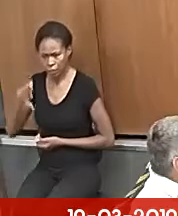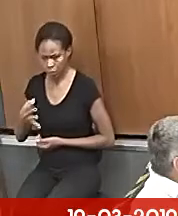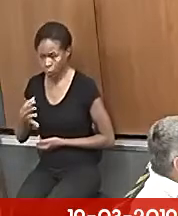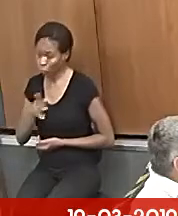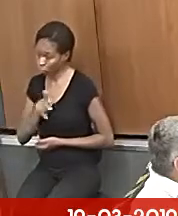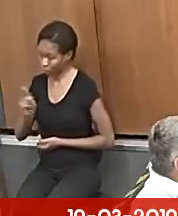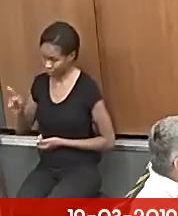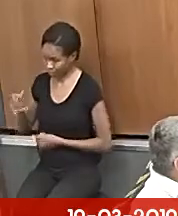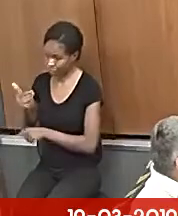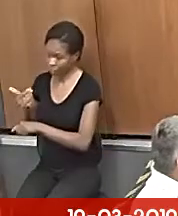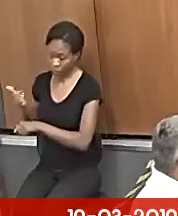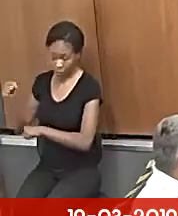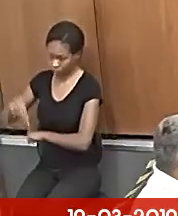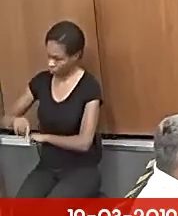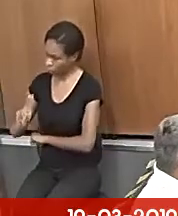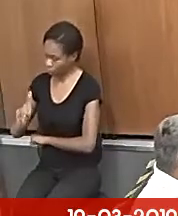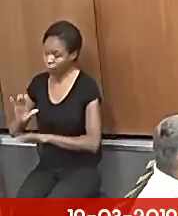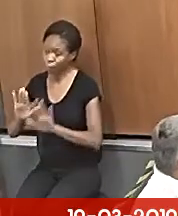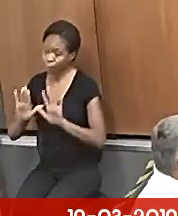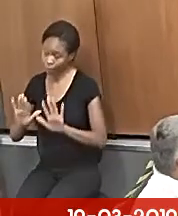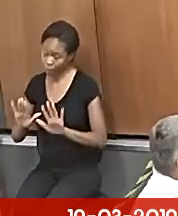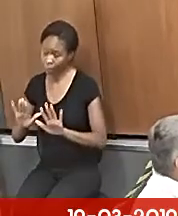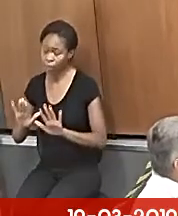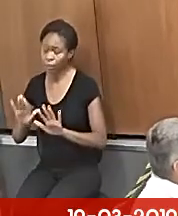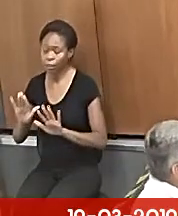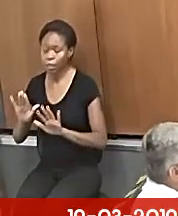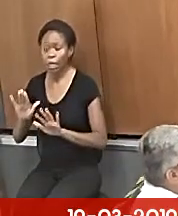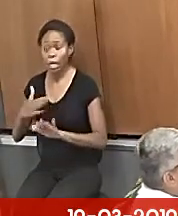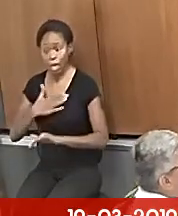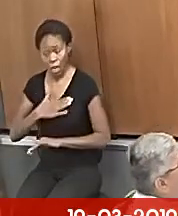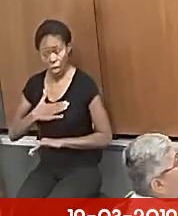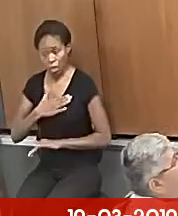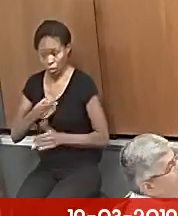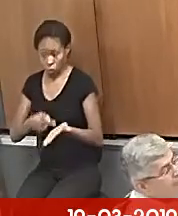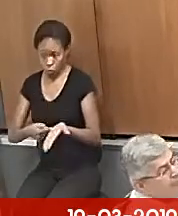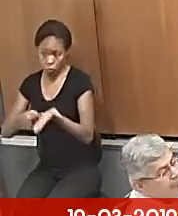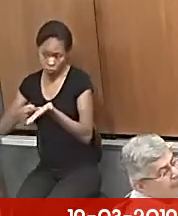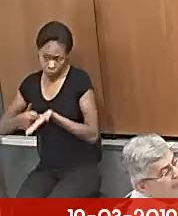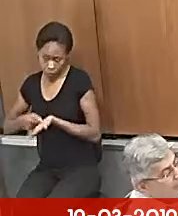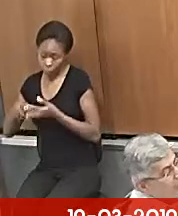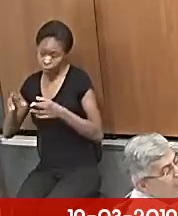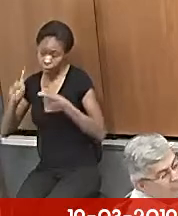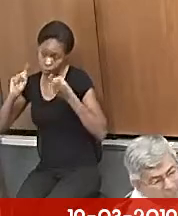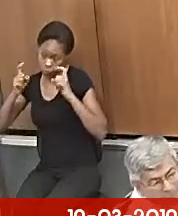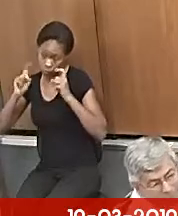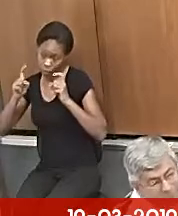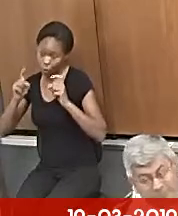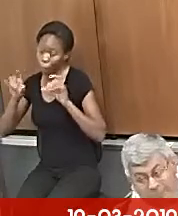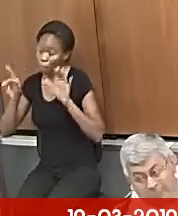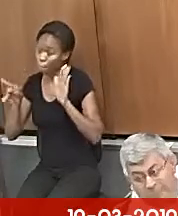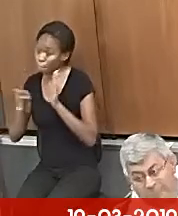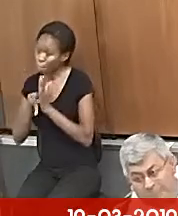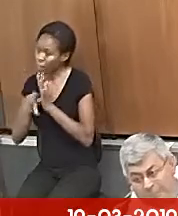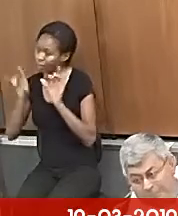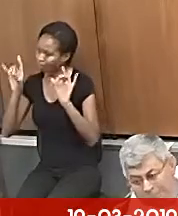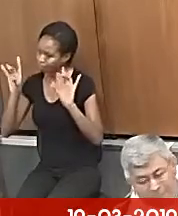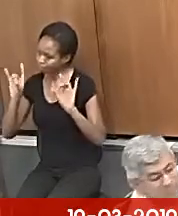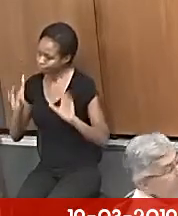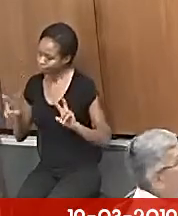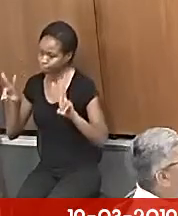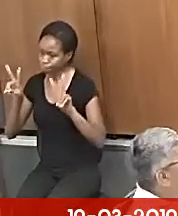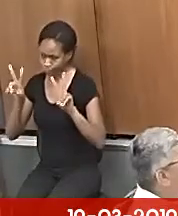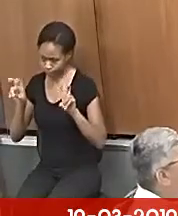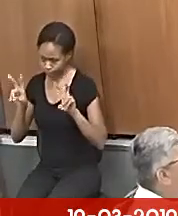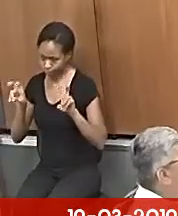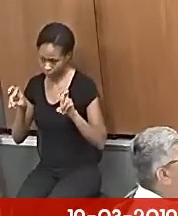dele convidar para participar de uma reunião connosco específica para tratar do tema ea gente abriria que